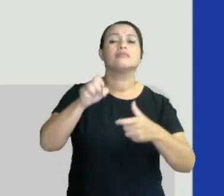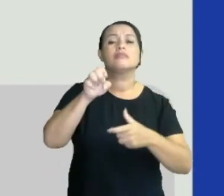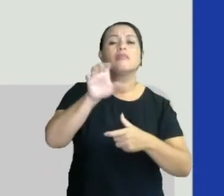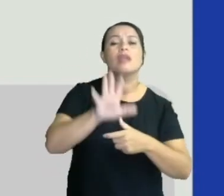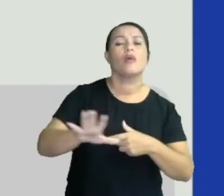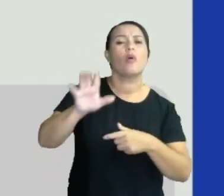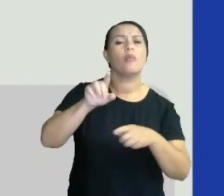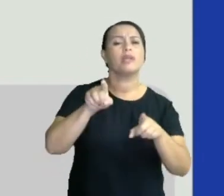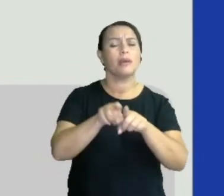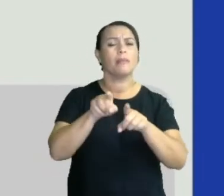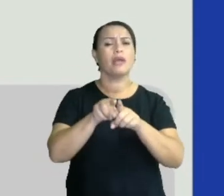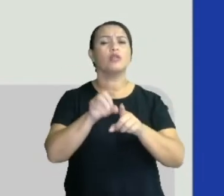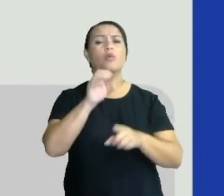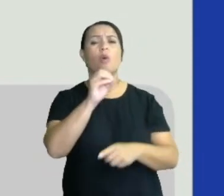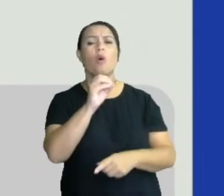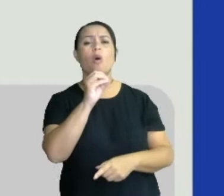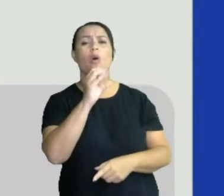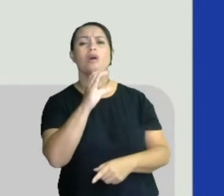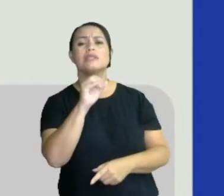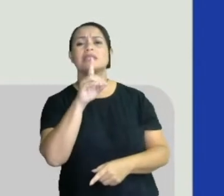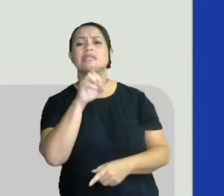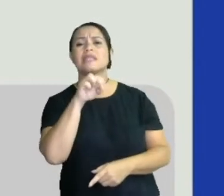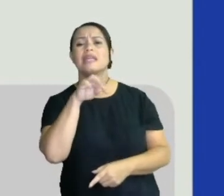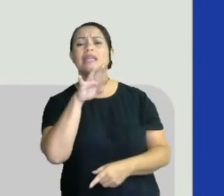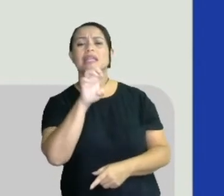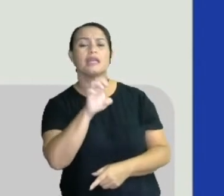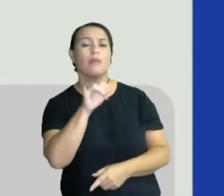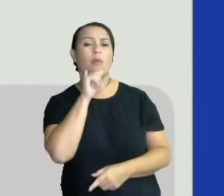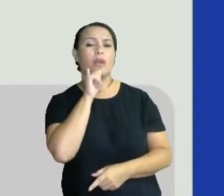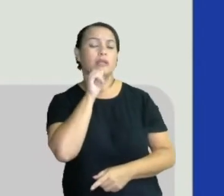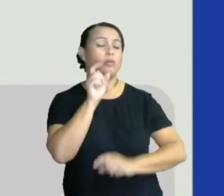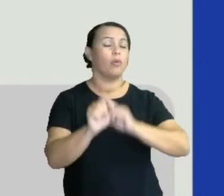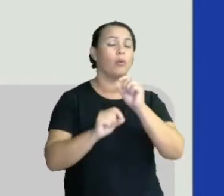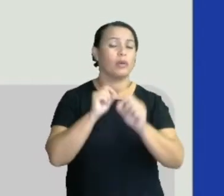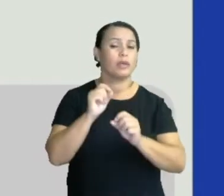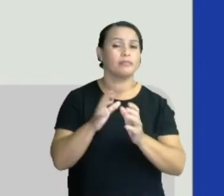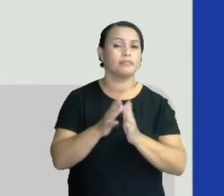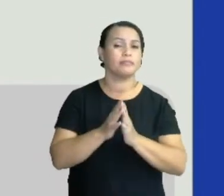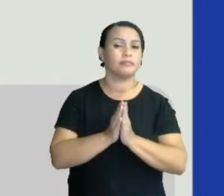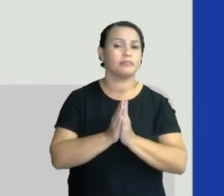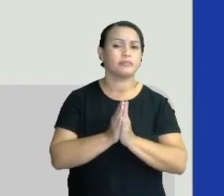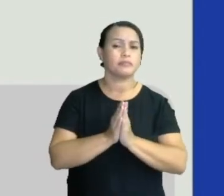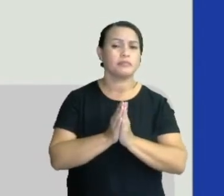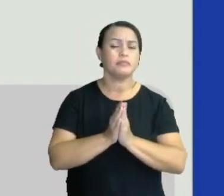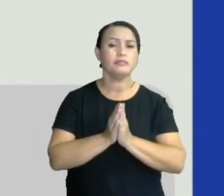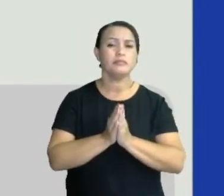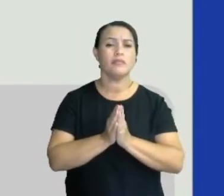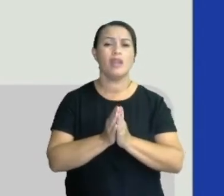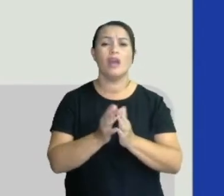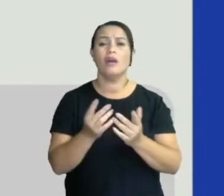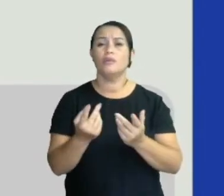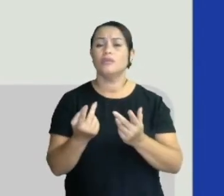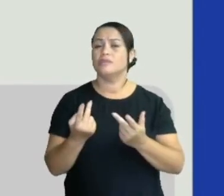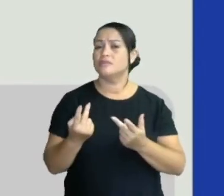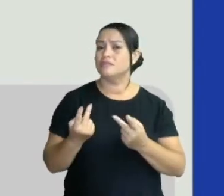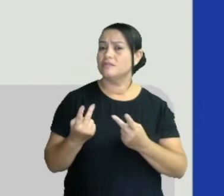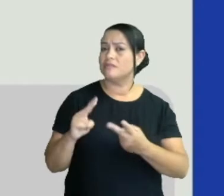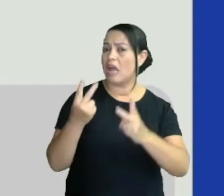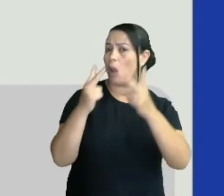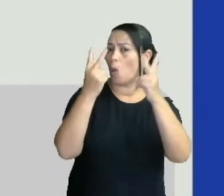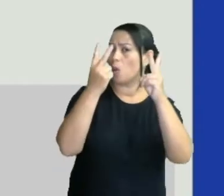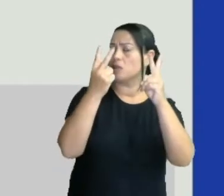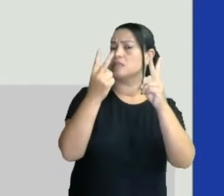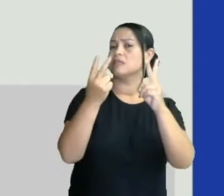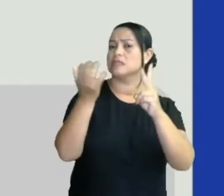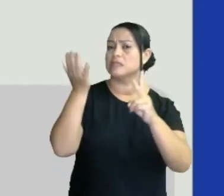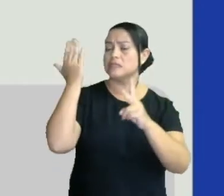no Ocidente. Então, a quebra de valores que se eram defendidos ou